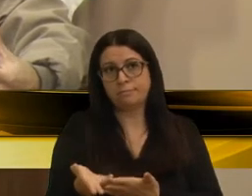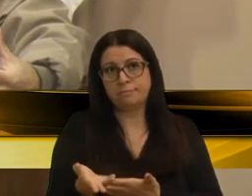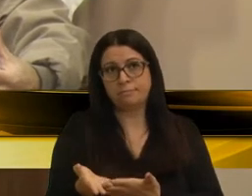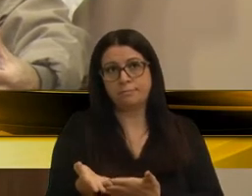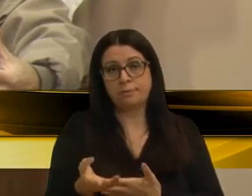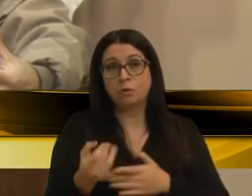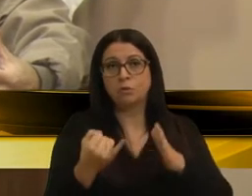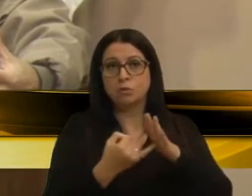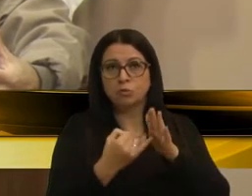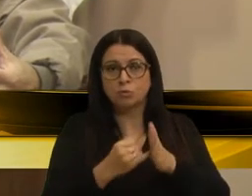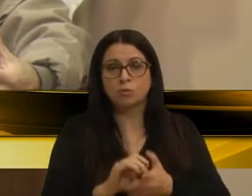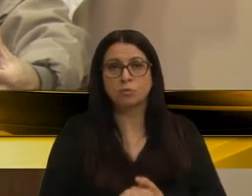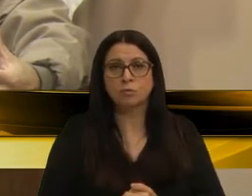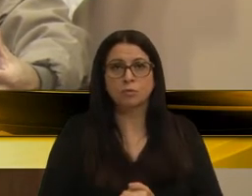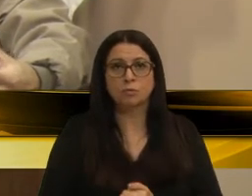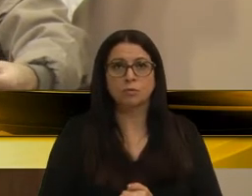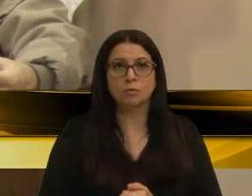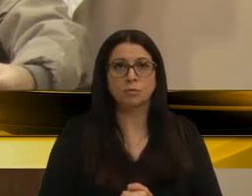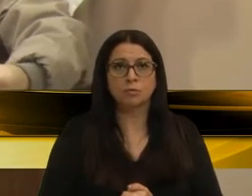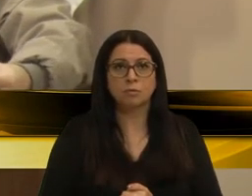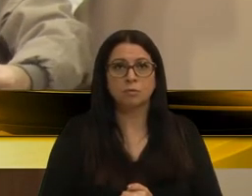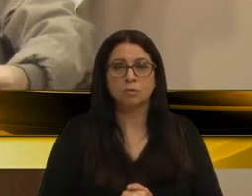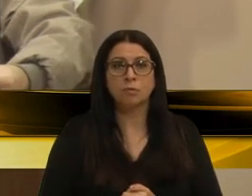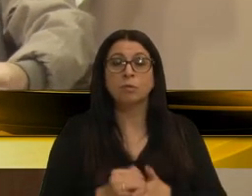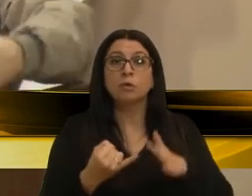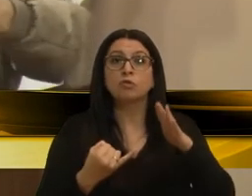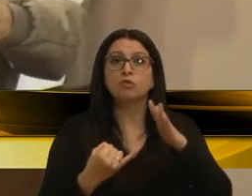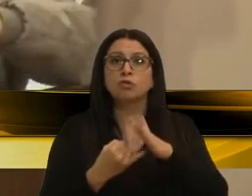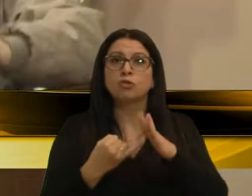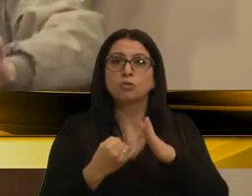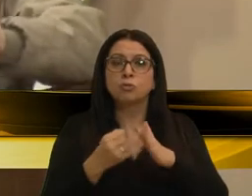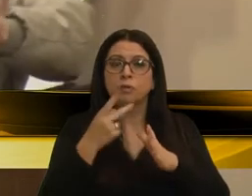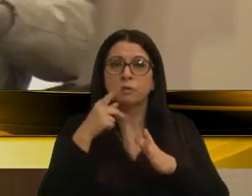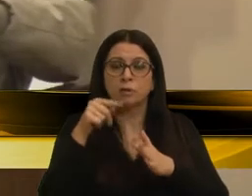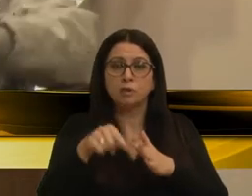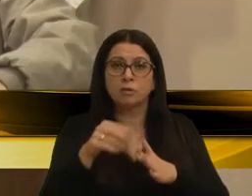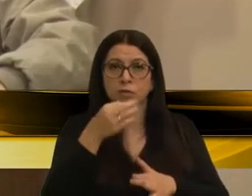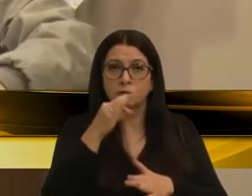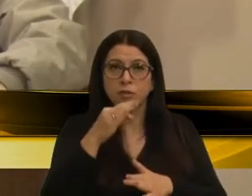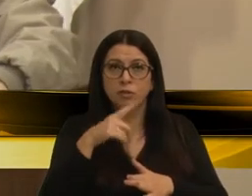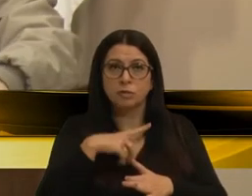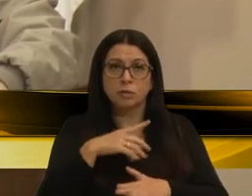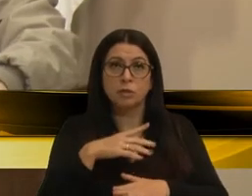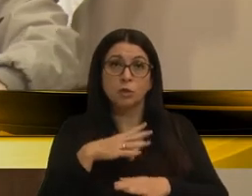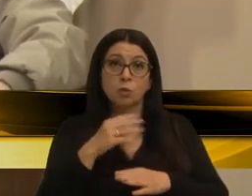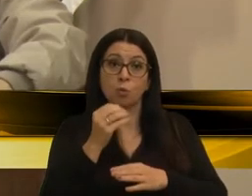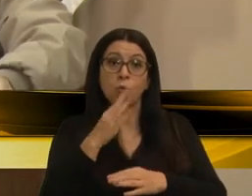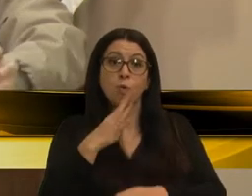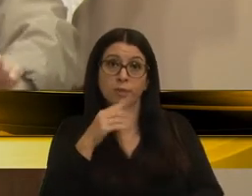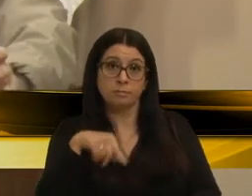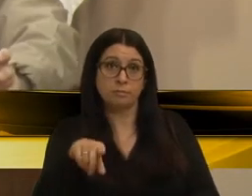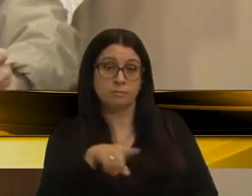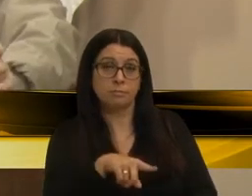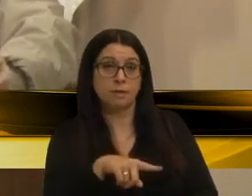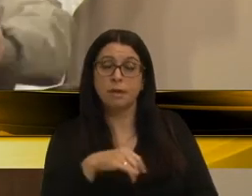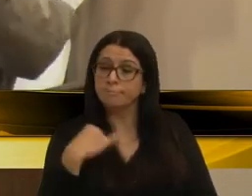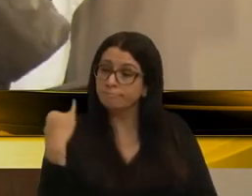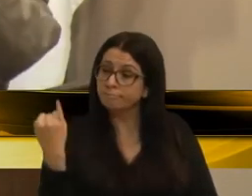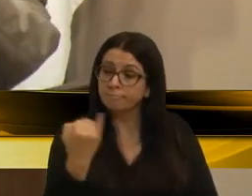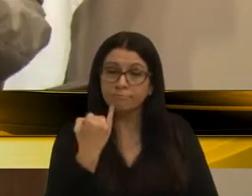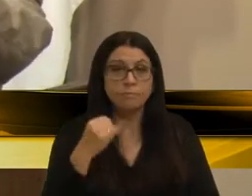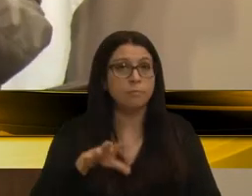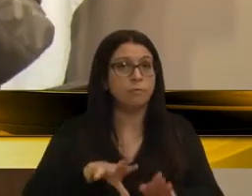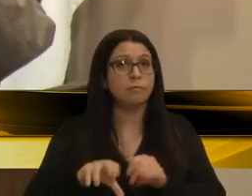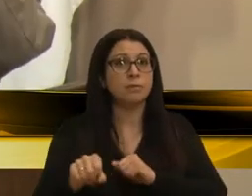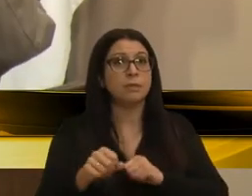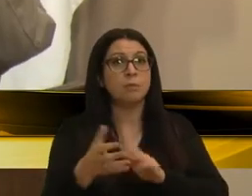dos institutos federais. Os institutos federais, e fala aqui de Caxias do Sul, ao qual eu tenho conhecimento, ele é fundamental para a formação da